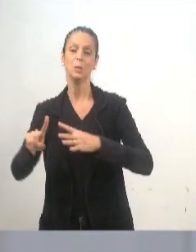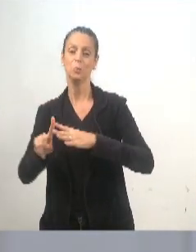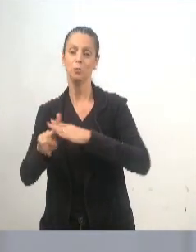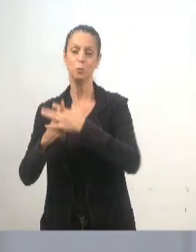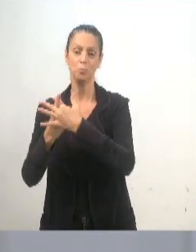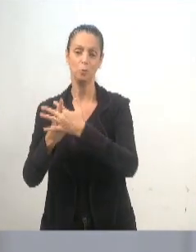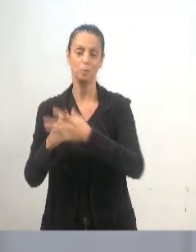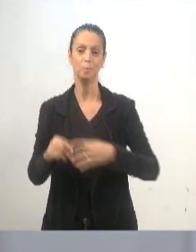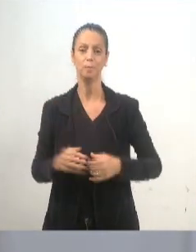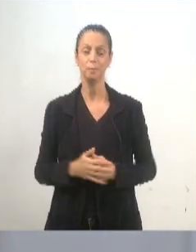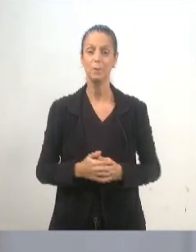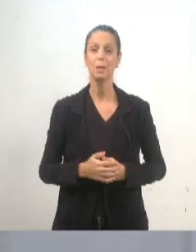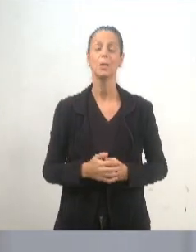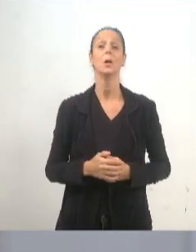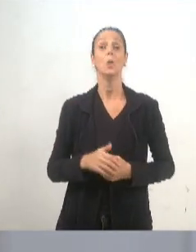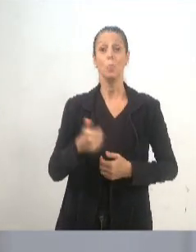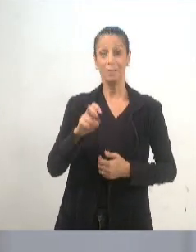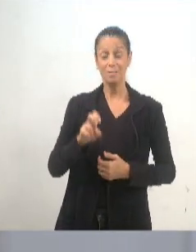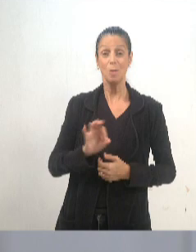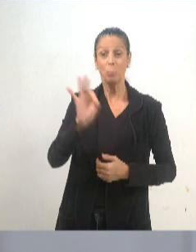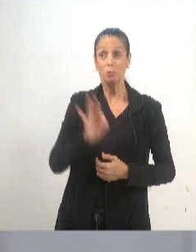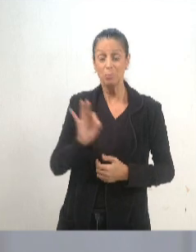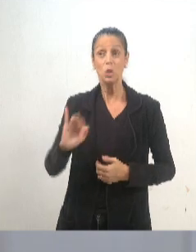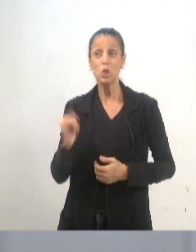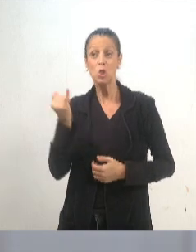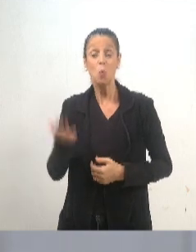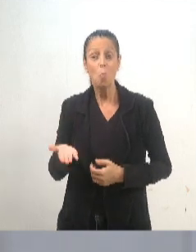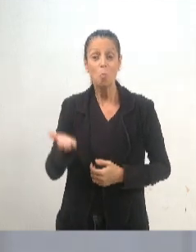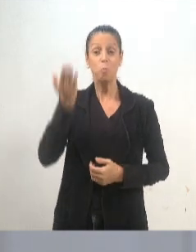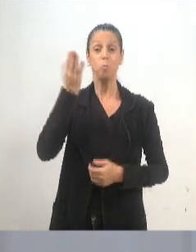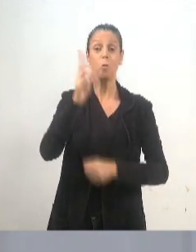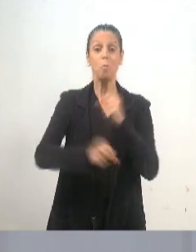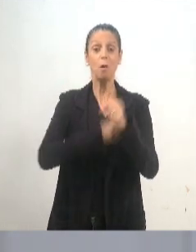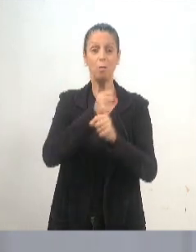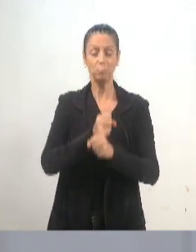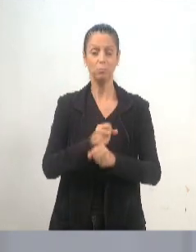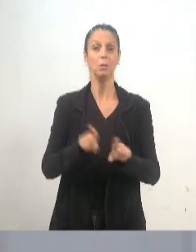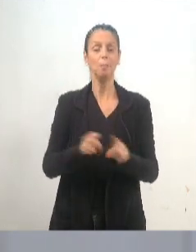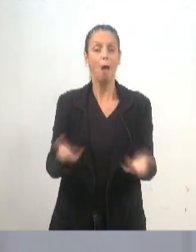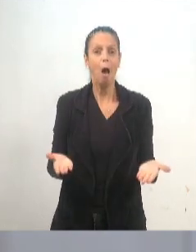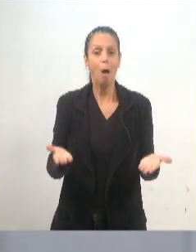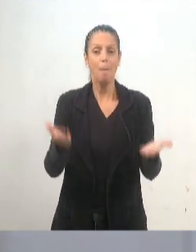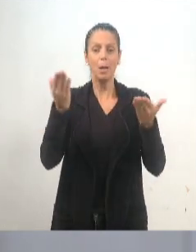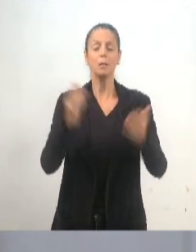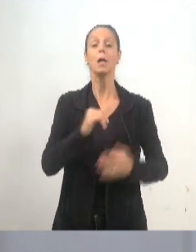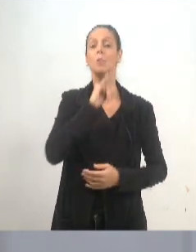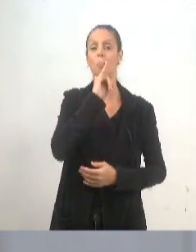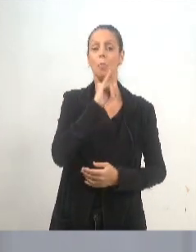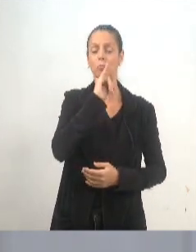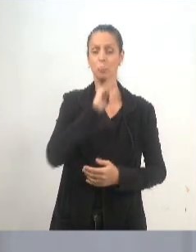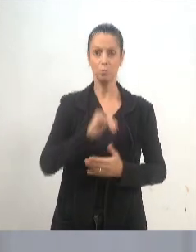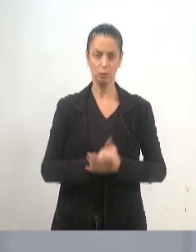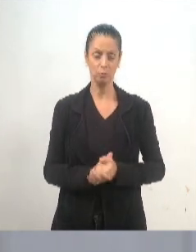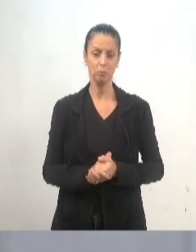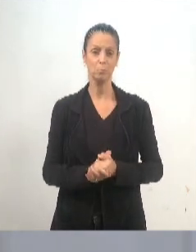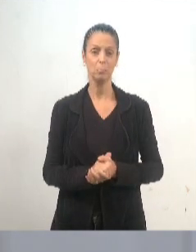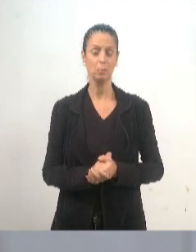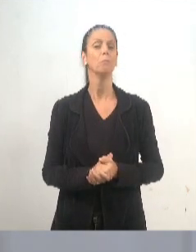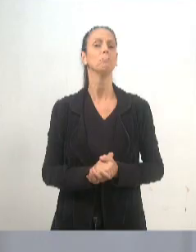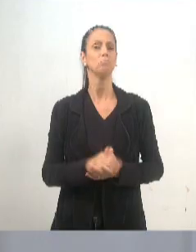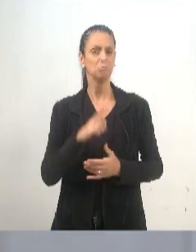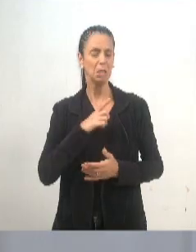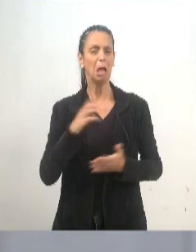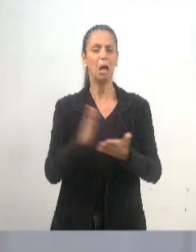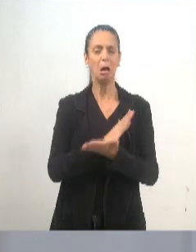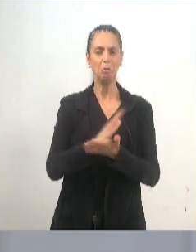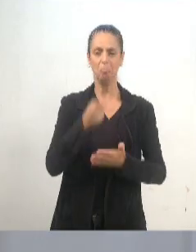ano que segue estourando as contas do país? E, além disso, aumenta os impostos, porque veio aí esse pacote de, alguns chamam de